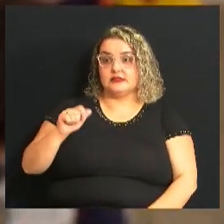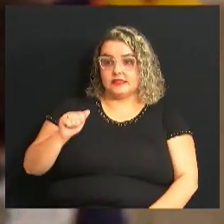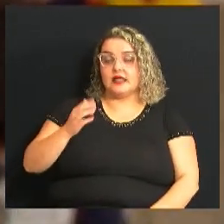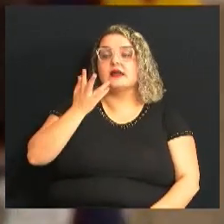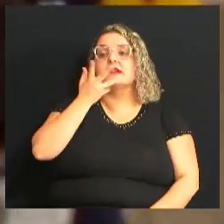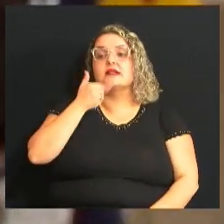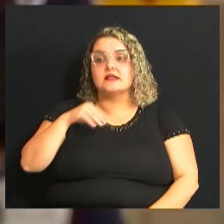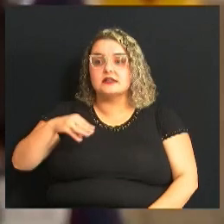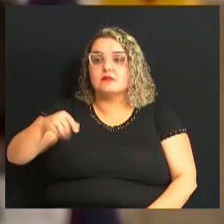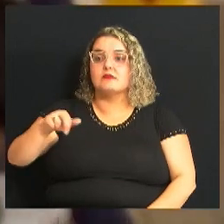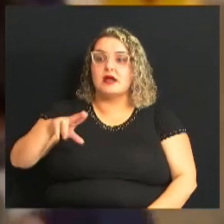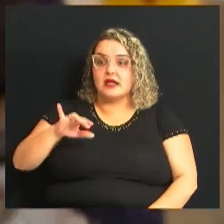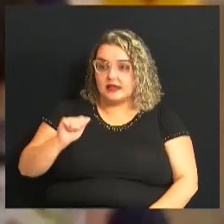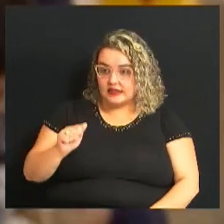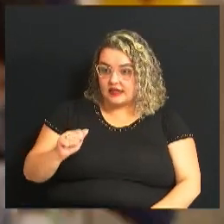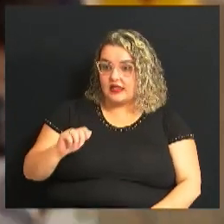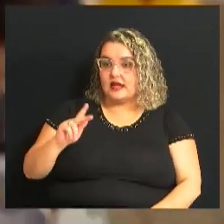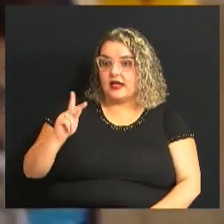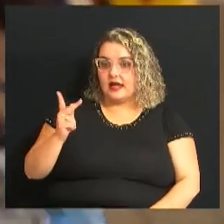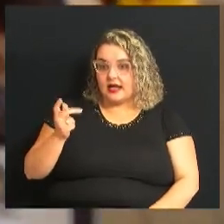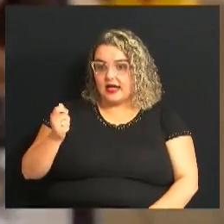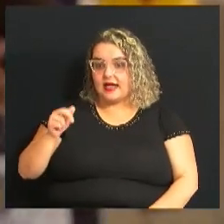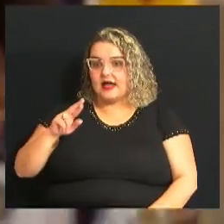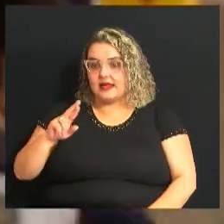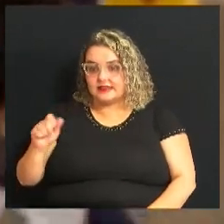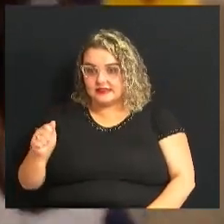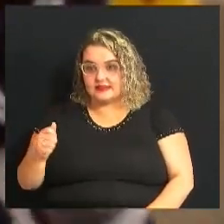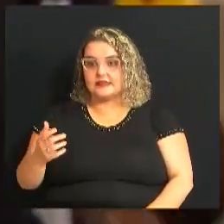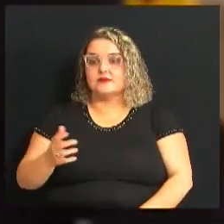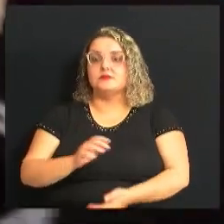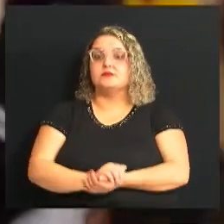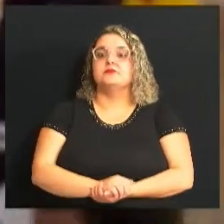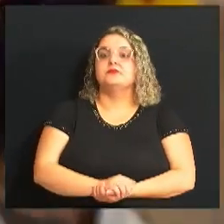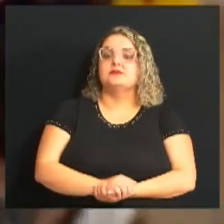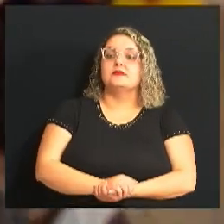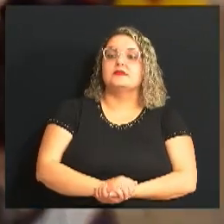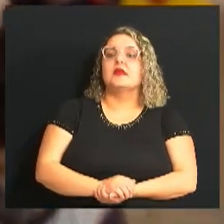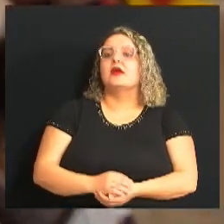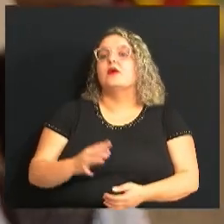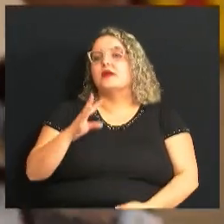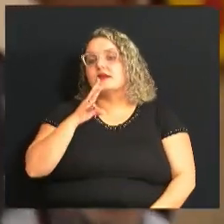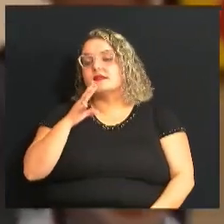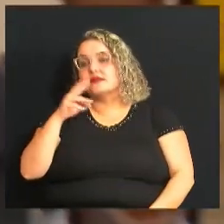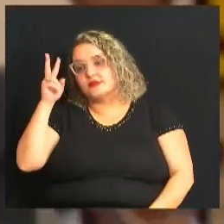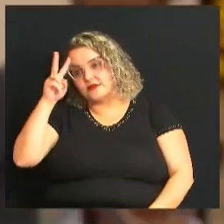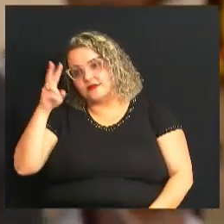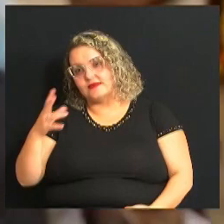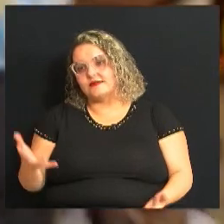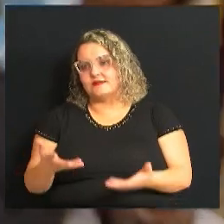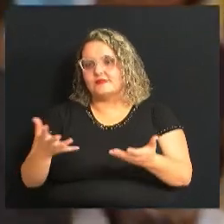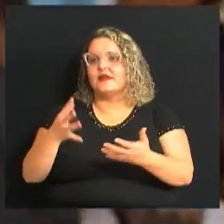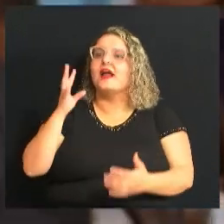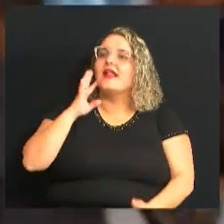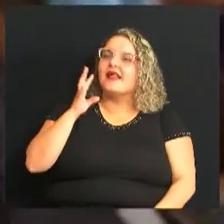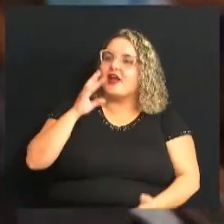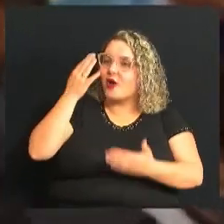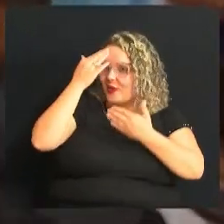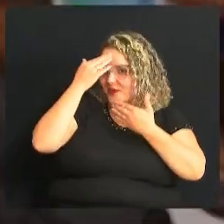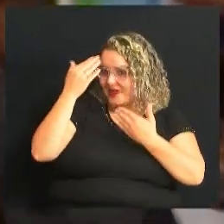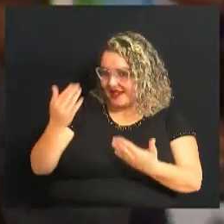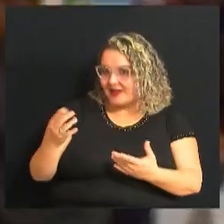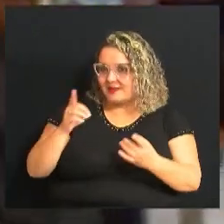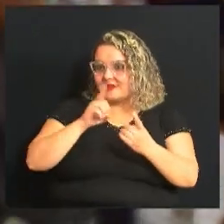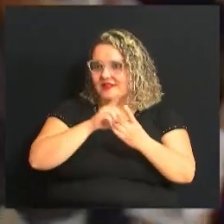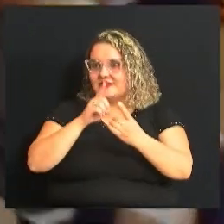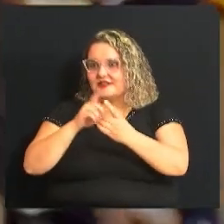um pouco do nosso trabalho e da nossa história e colaborar. Legal, muito obrigado por atender a gente. Deixa eu